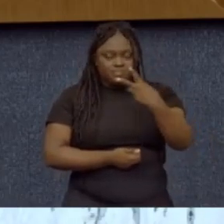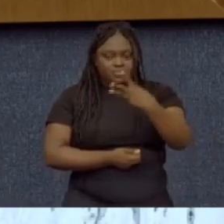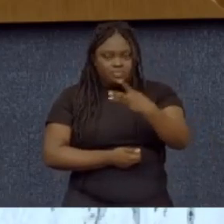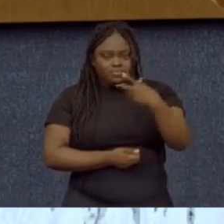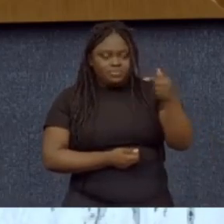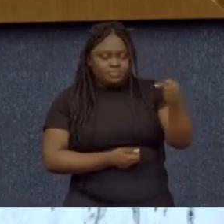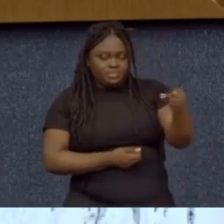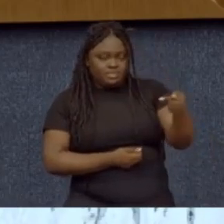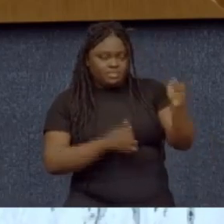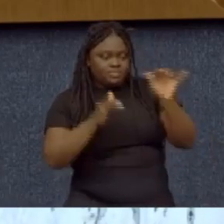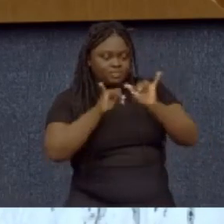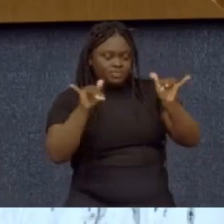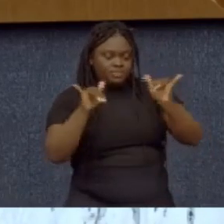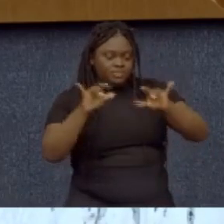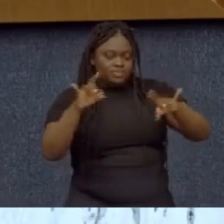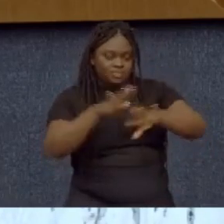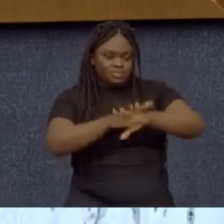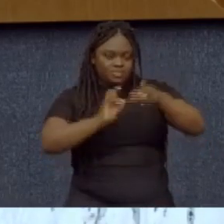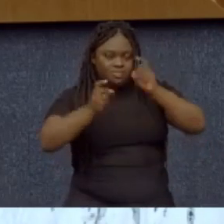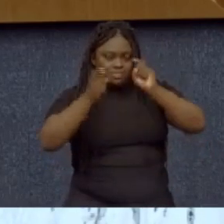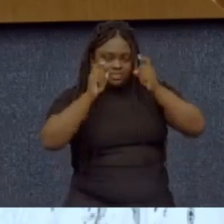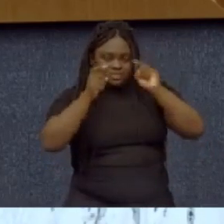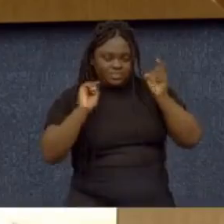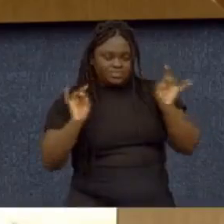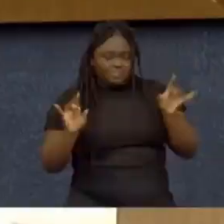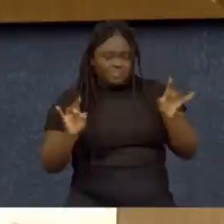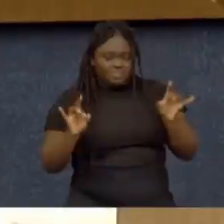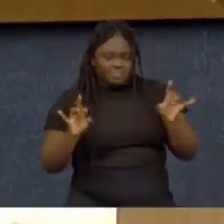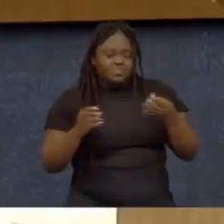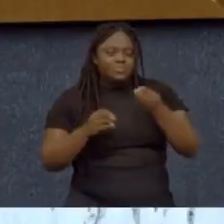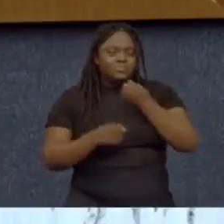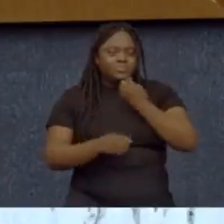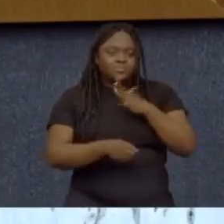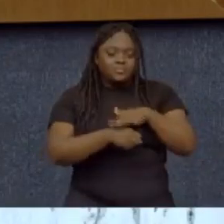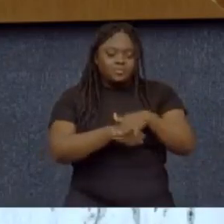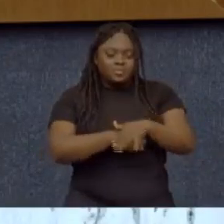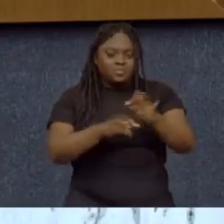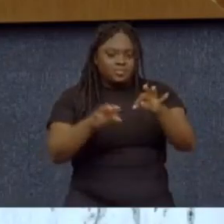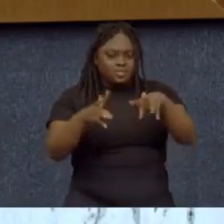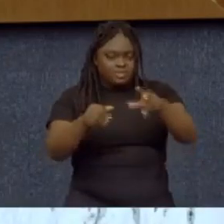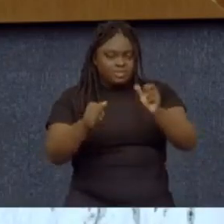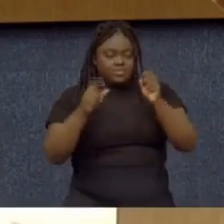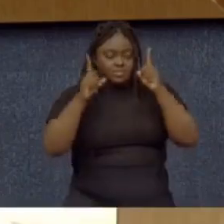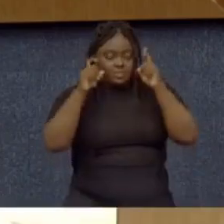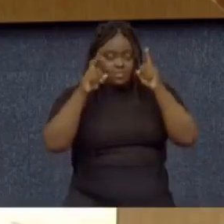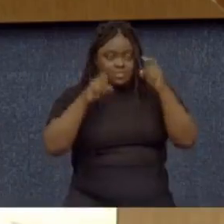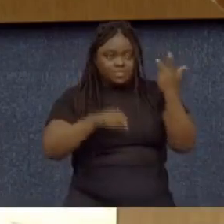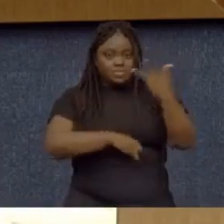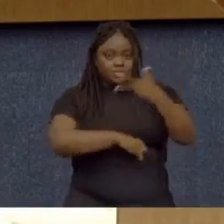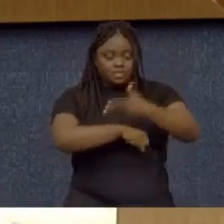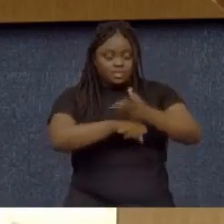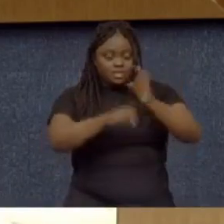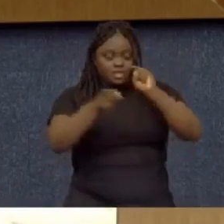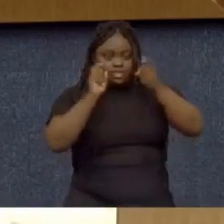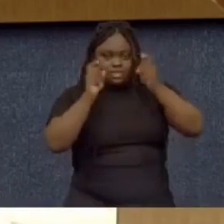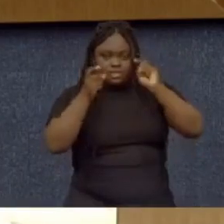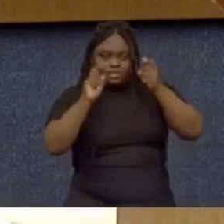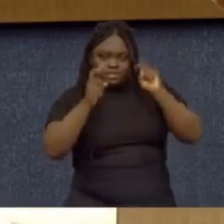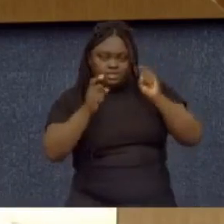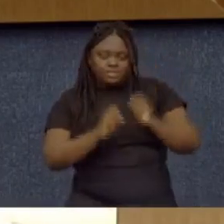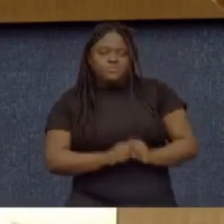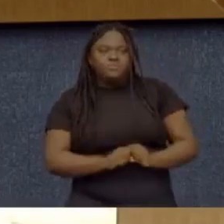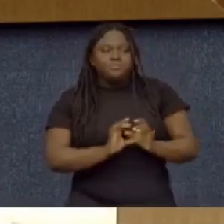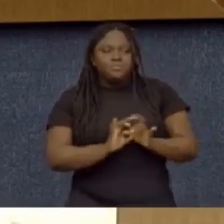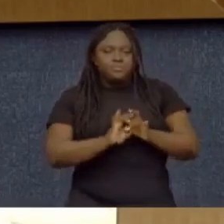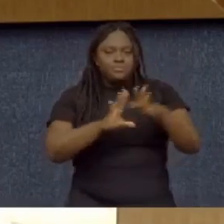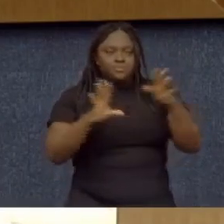19h37, declaro encerrada esta reunião solene. Uma boa noite a todos. As fotos e a gravação desta